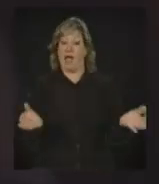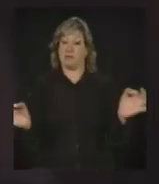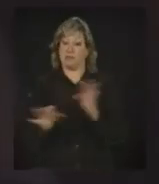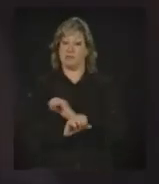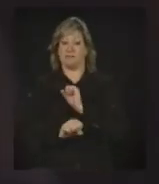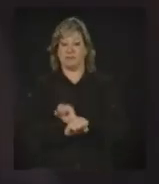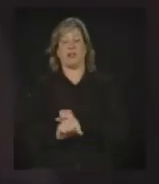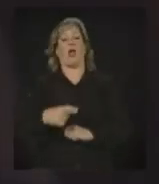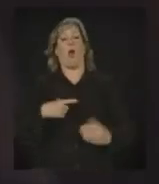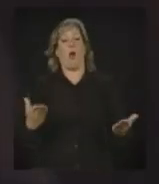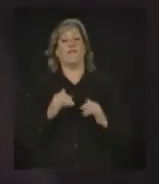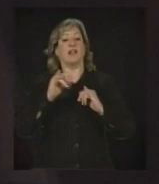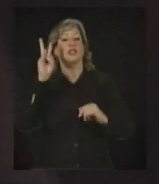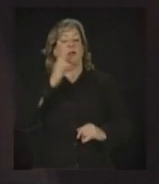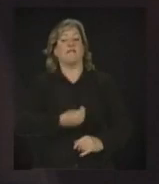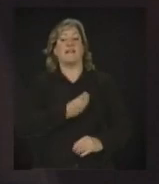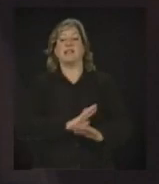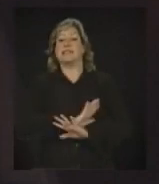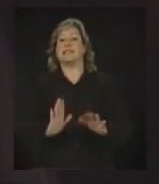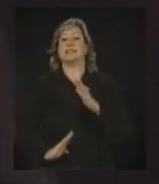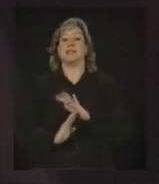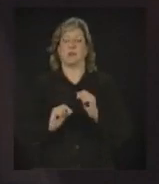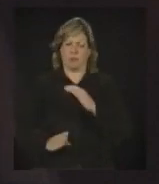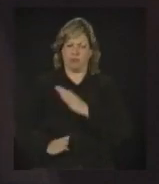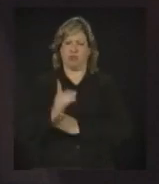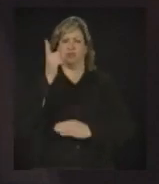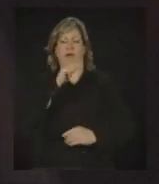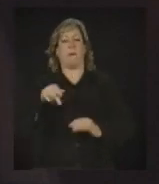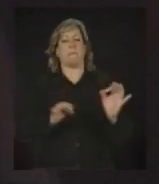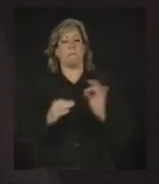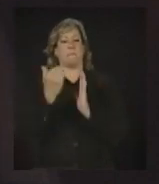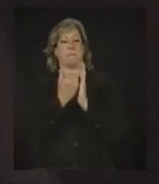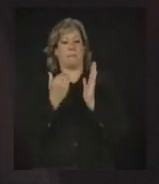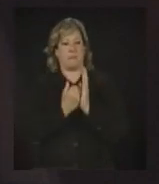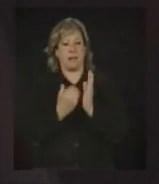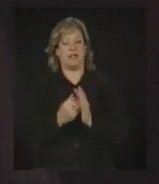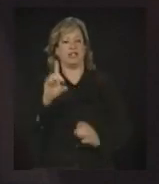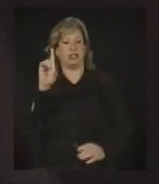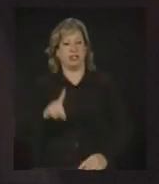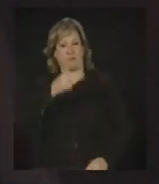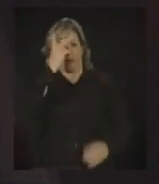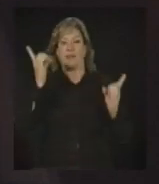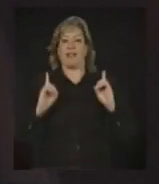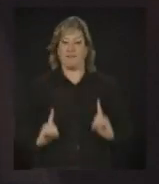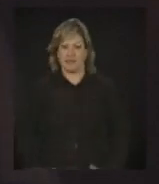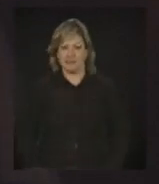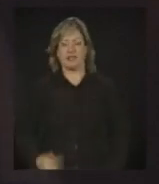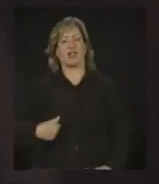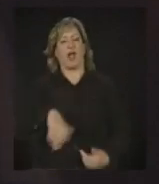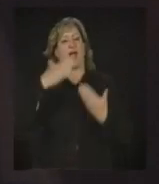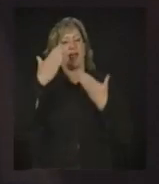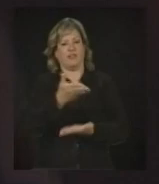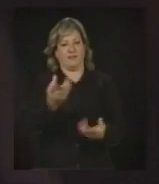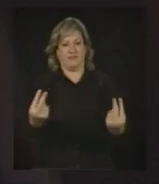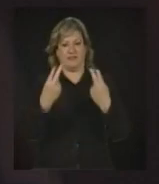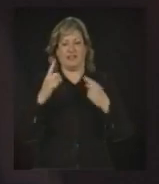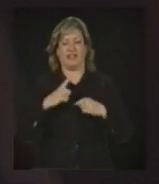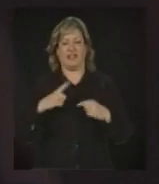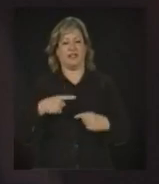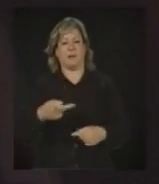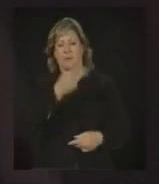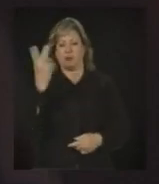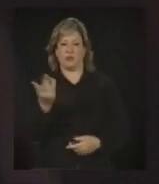Hoje falamos sobre o Viver Sem Limite, Plano Nacional dos Direitos das Pessoas com Deficiência. Agradecemos a presença de